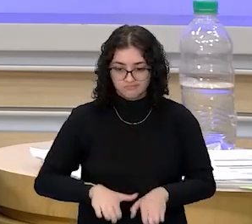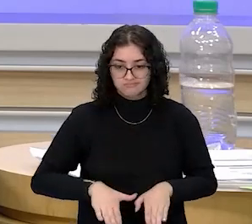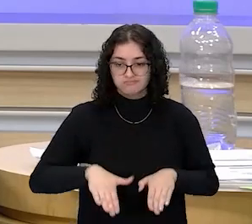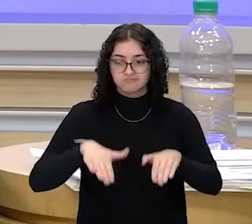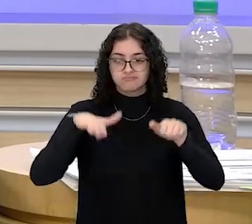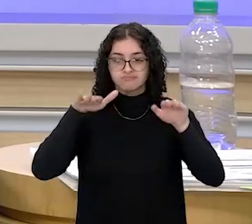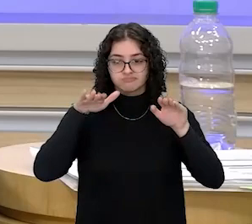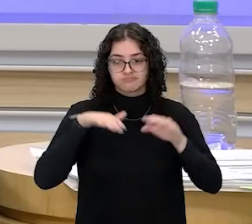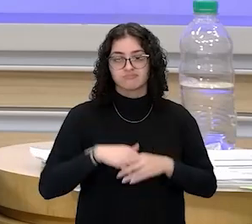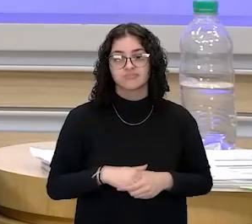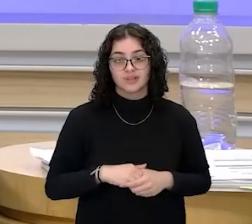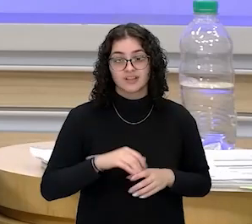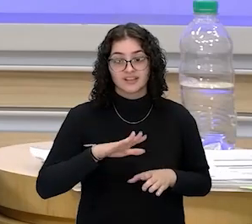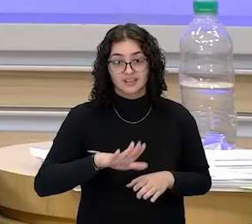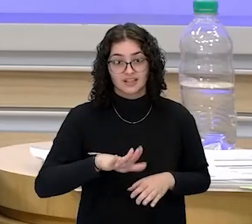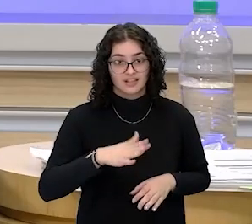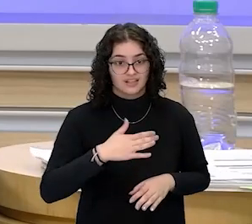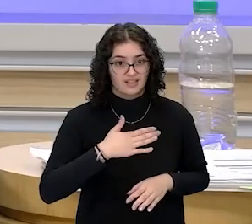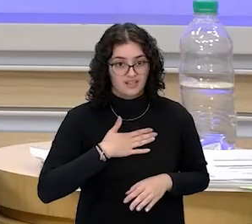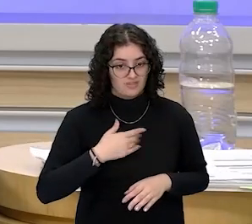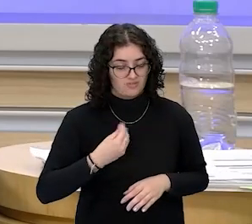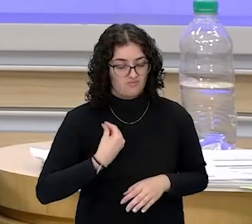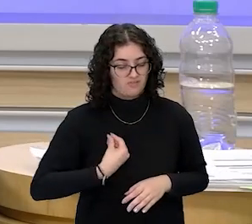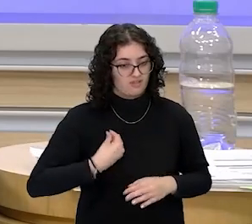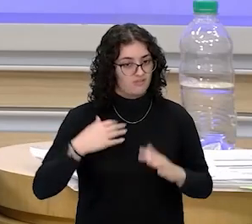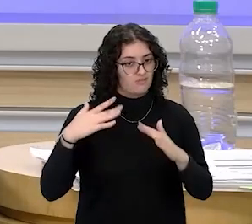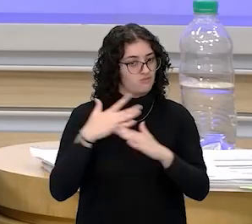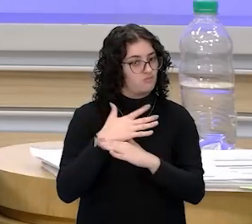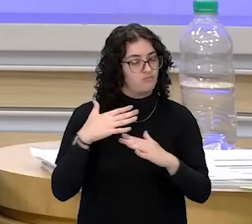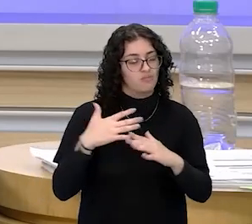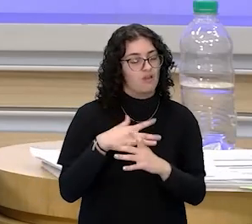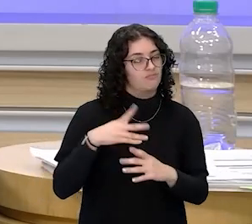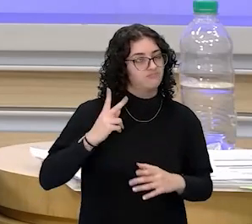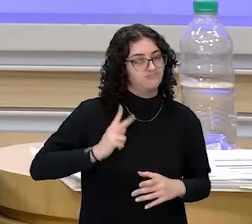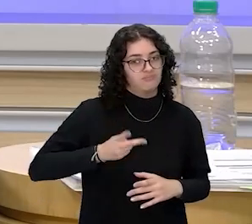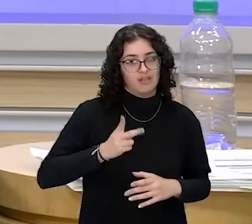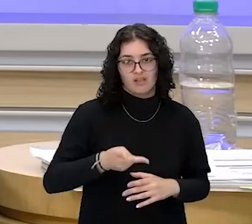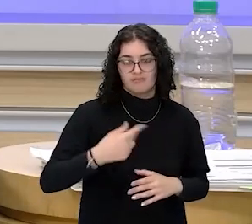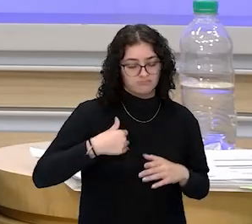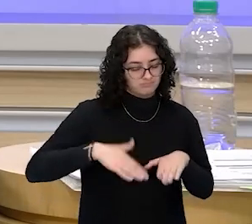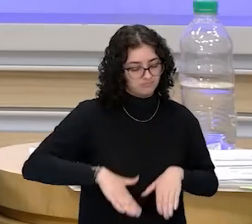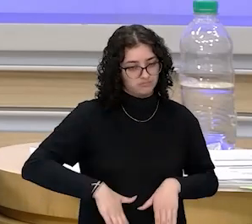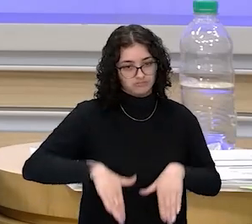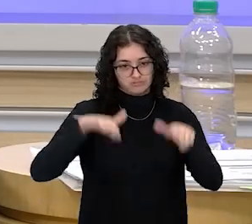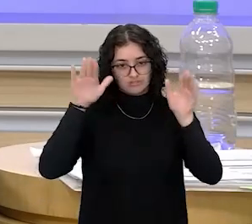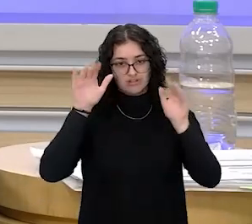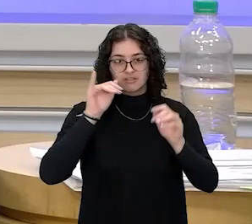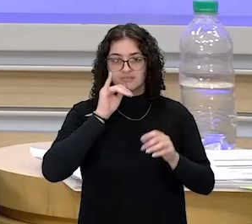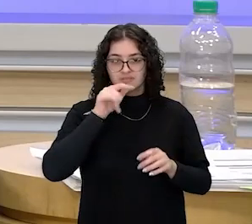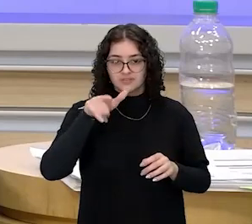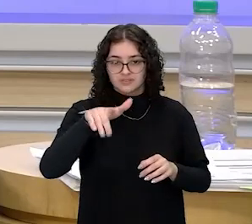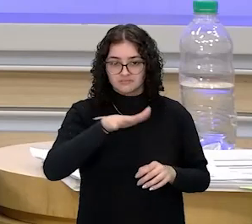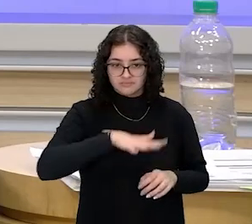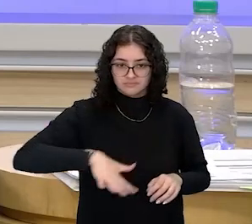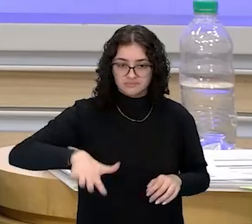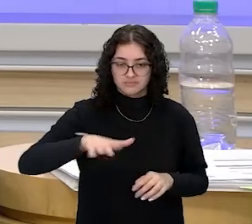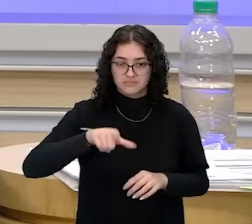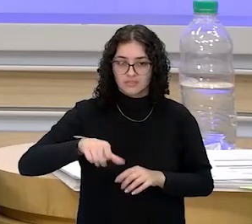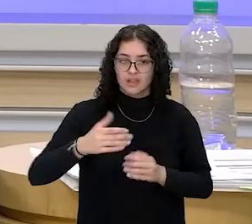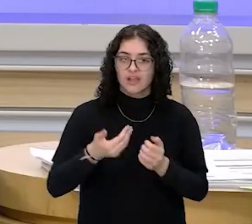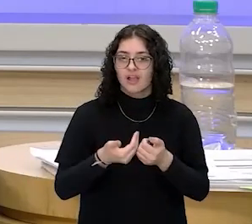criança. Só lembrando que eu sou uma pessoa de vida urbana e cresci numa cidade. Então, né, para vocês que são aí de regiões